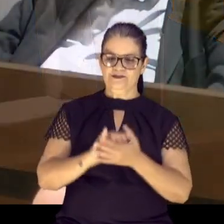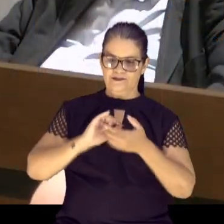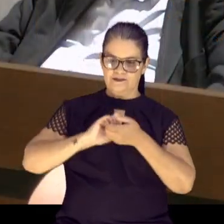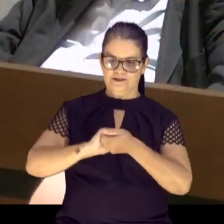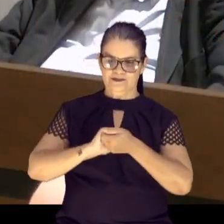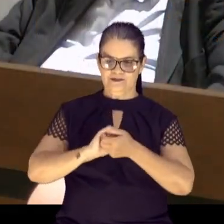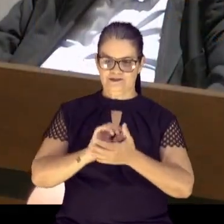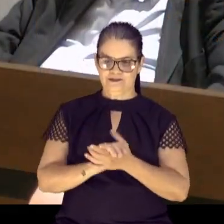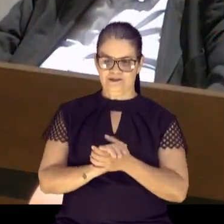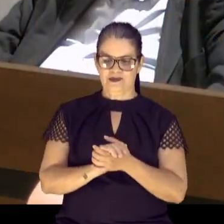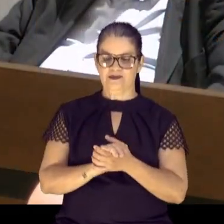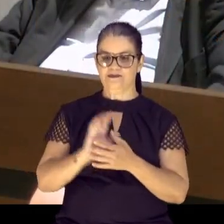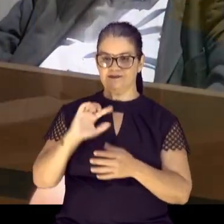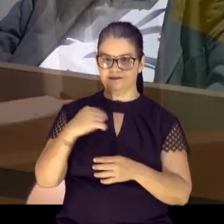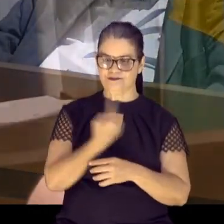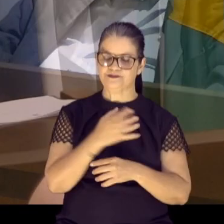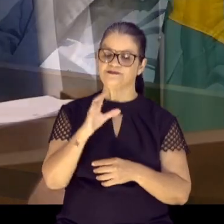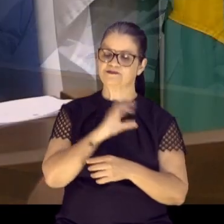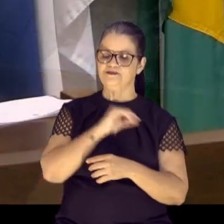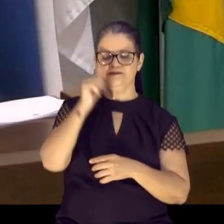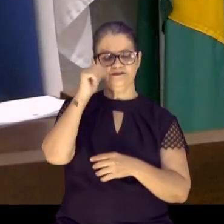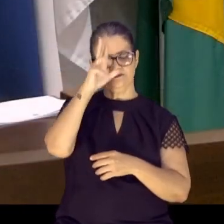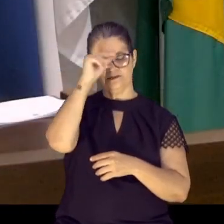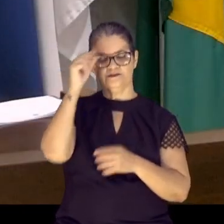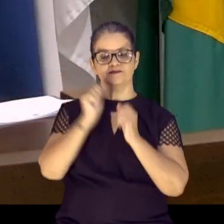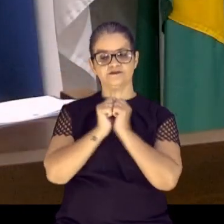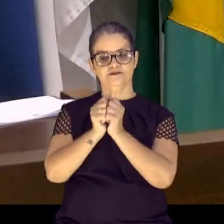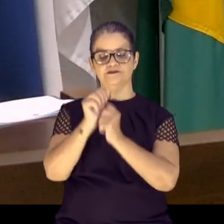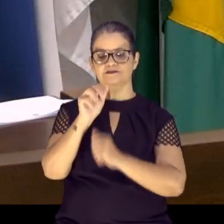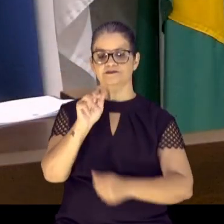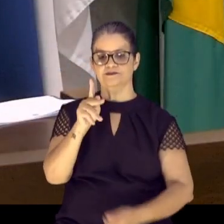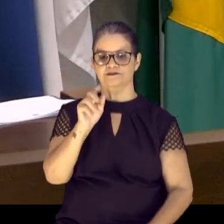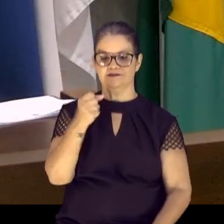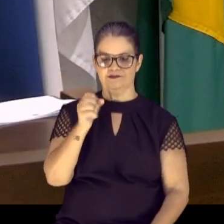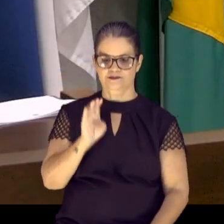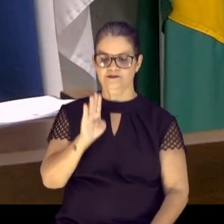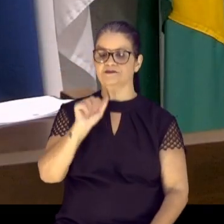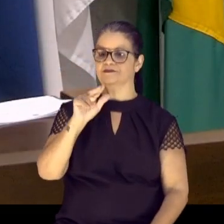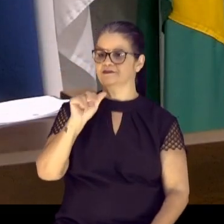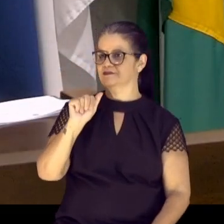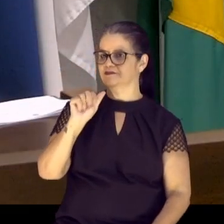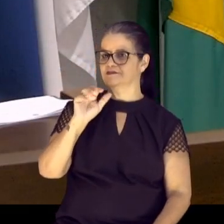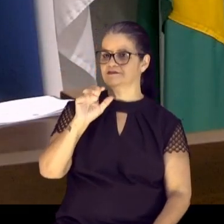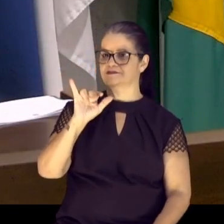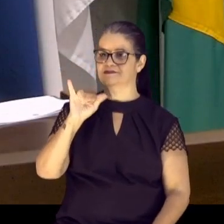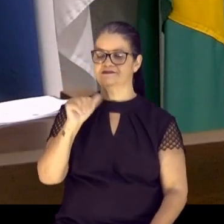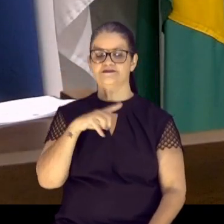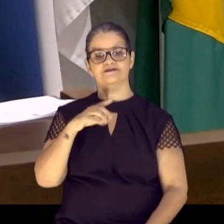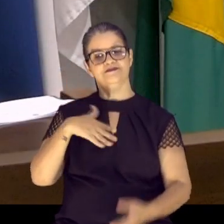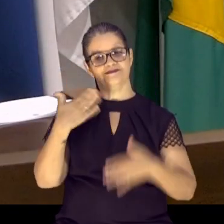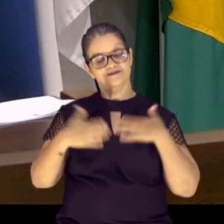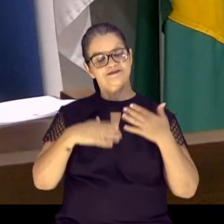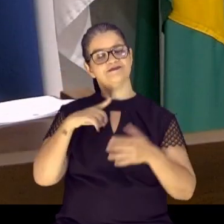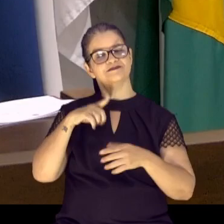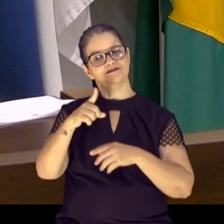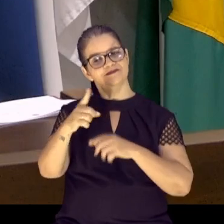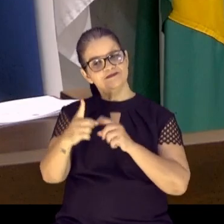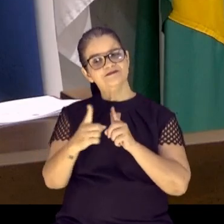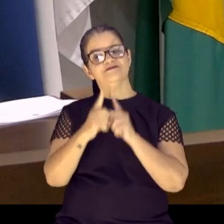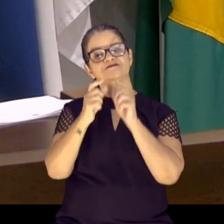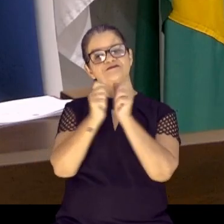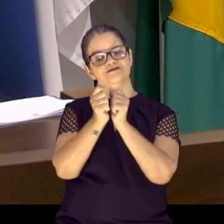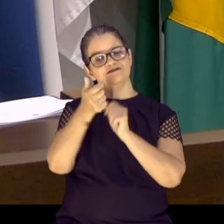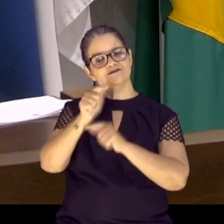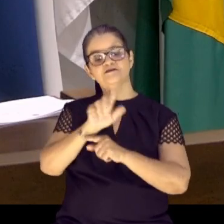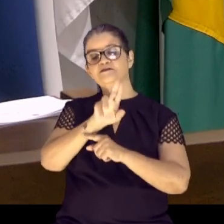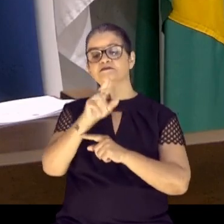Cumprimentar a nossa querida prefeita, a companheira do PSB, Ana Célia. Alegria, Ana, ter você novamente. E, em seu